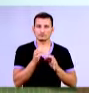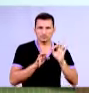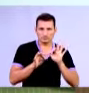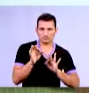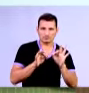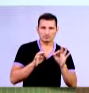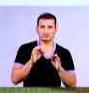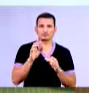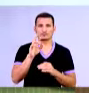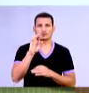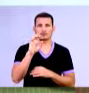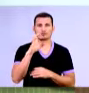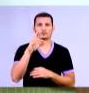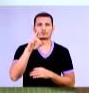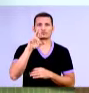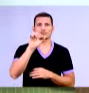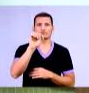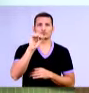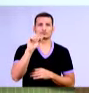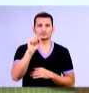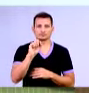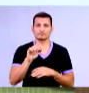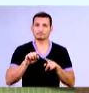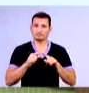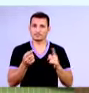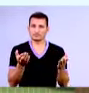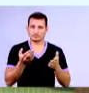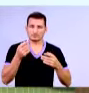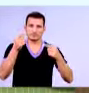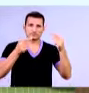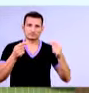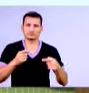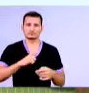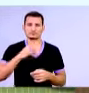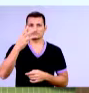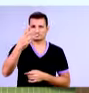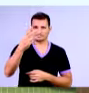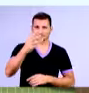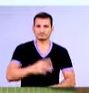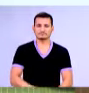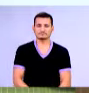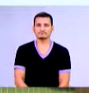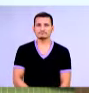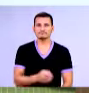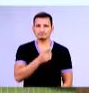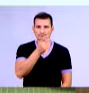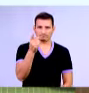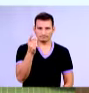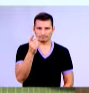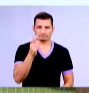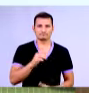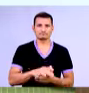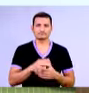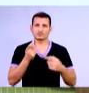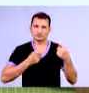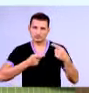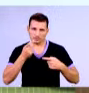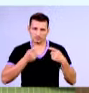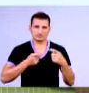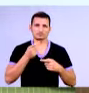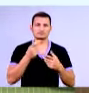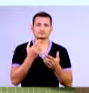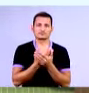os recursos, ok? Mas vamos agora para as questões, né? Que nós colocamos 3 questões para que vocês discutissem nas